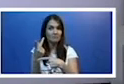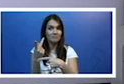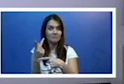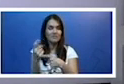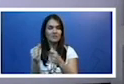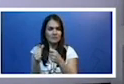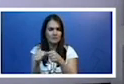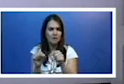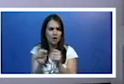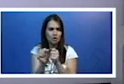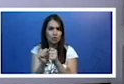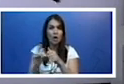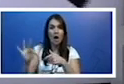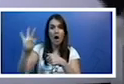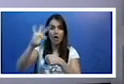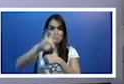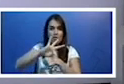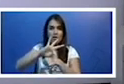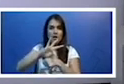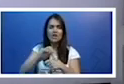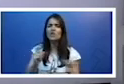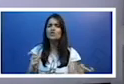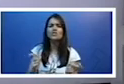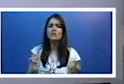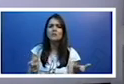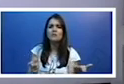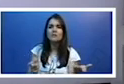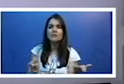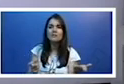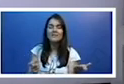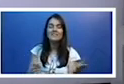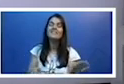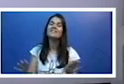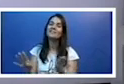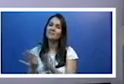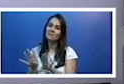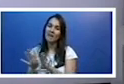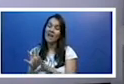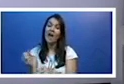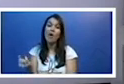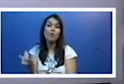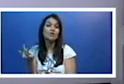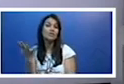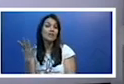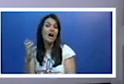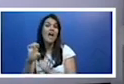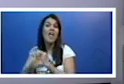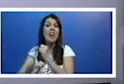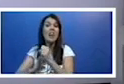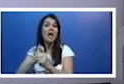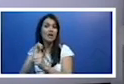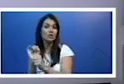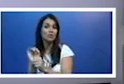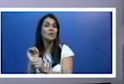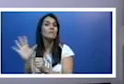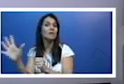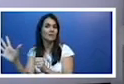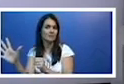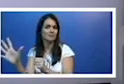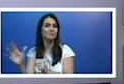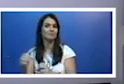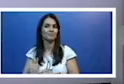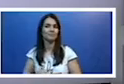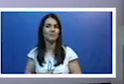fórmula. E esse X aqui do hidrogênio vai aqui, que é a quantidade de elétrons que ele liberou. Para ele se tornar